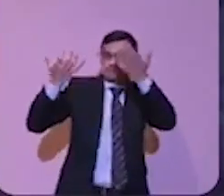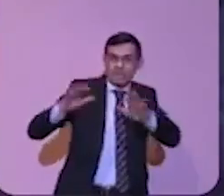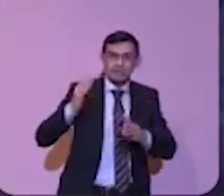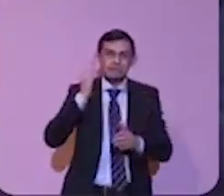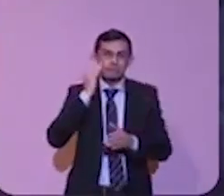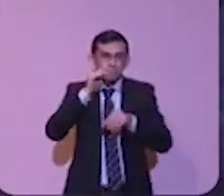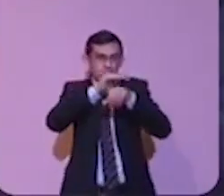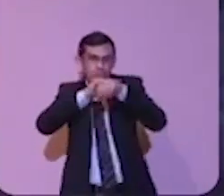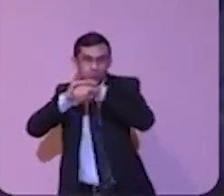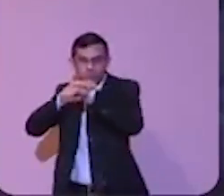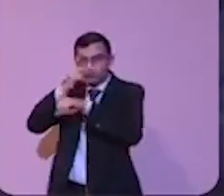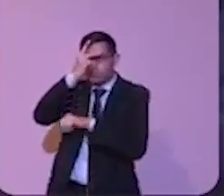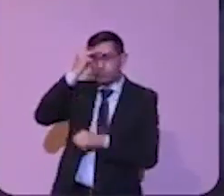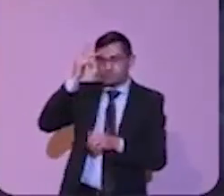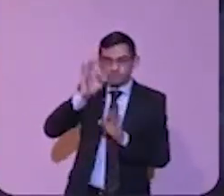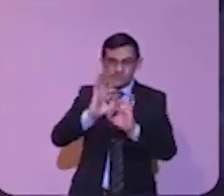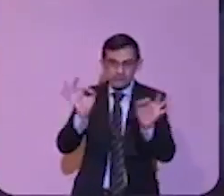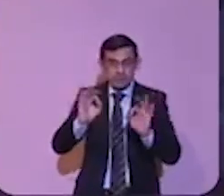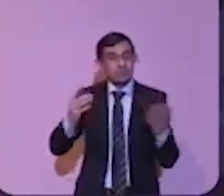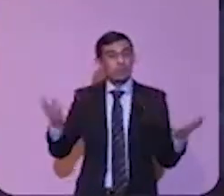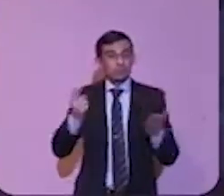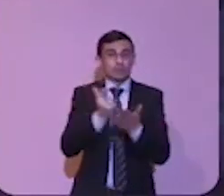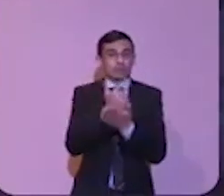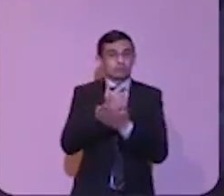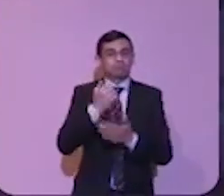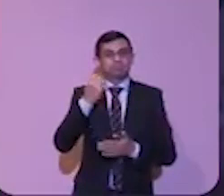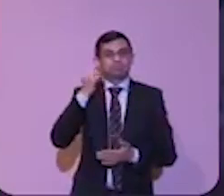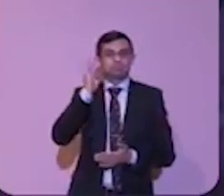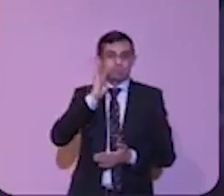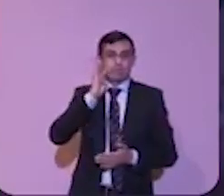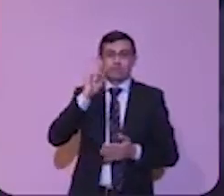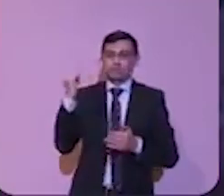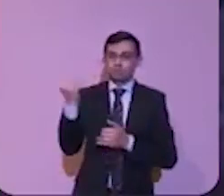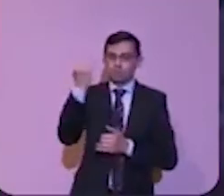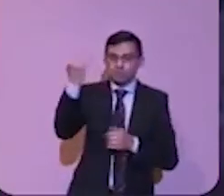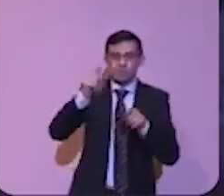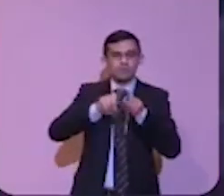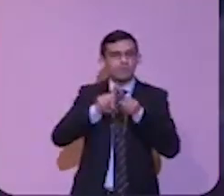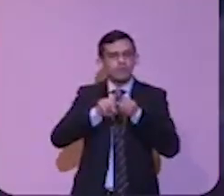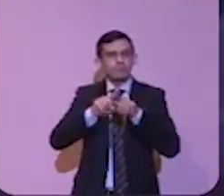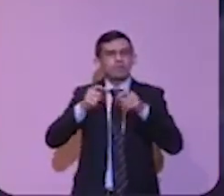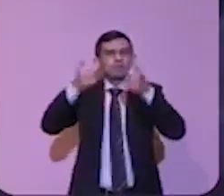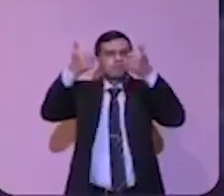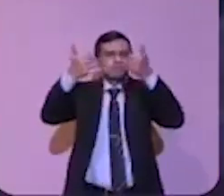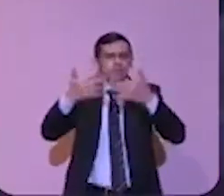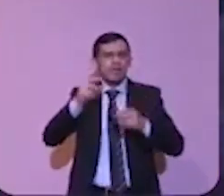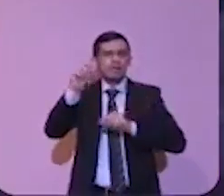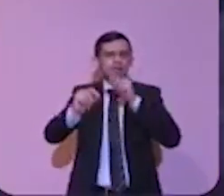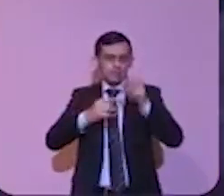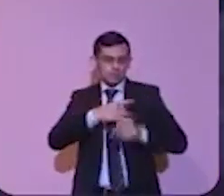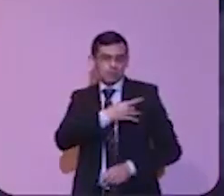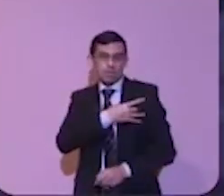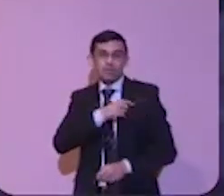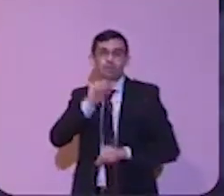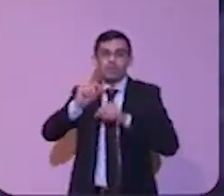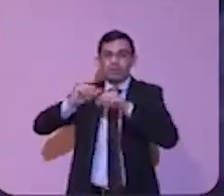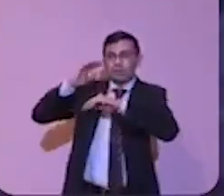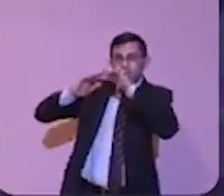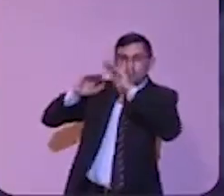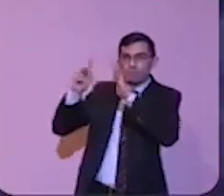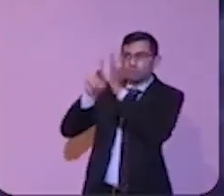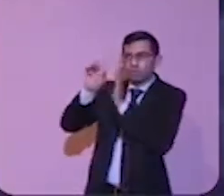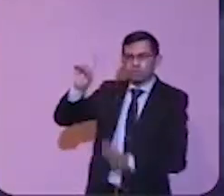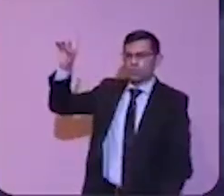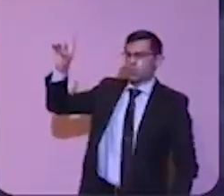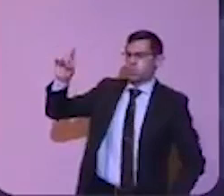de se comunicar com ninguém. Então é um livro super interessante. Ele também vai trabalhar o papel do medo nas mãos de Deus. Eu